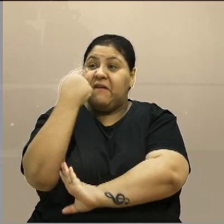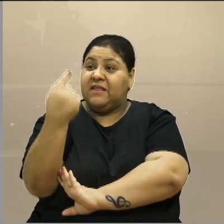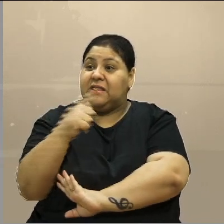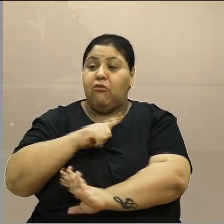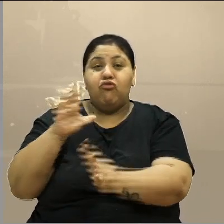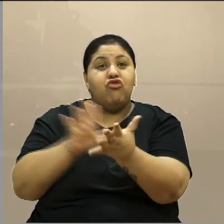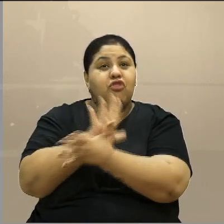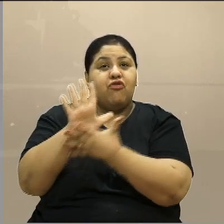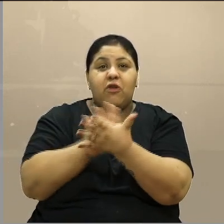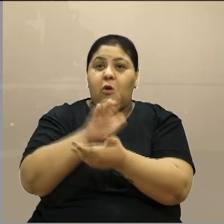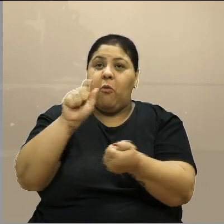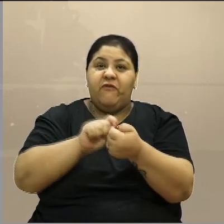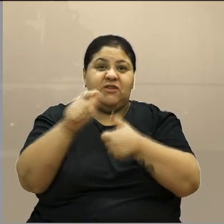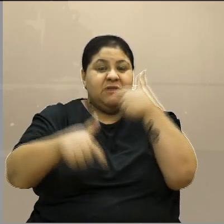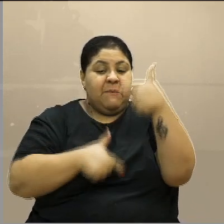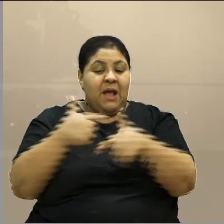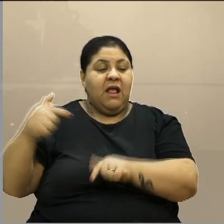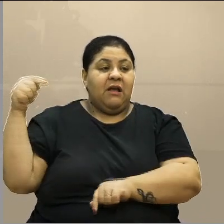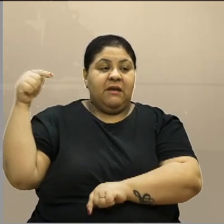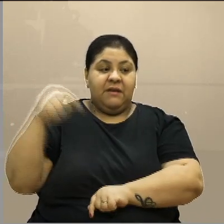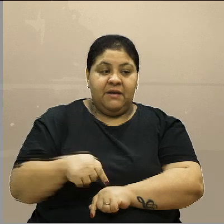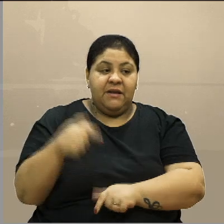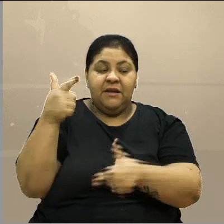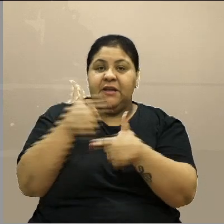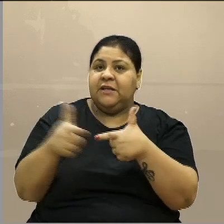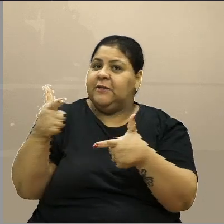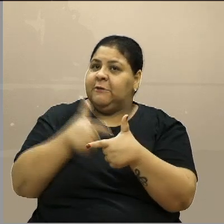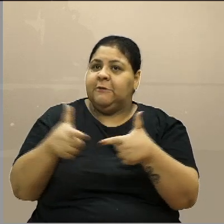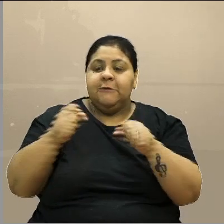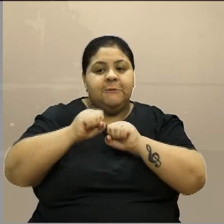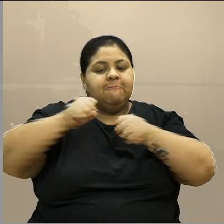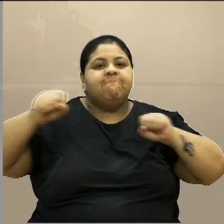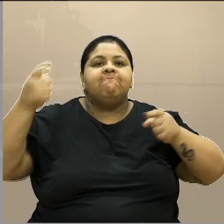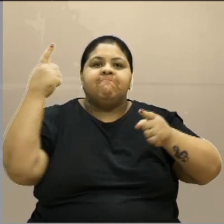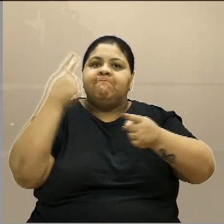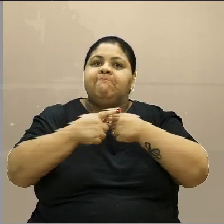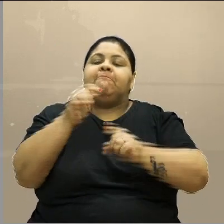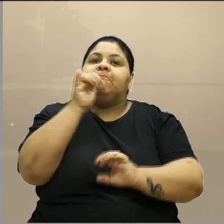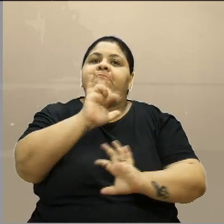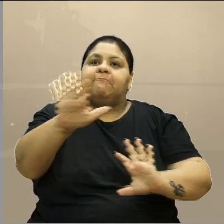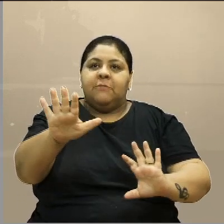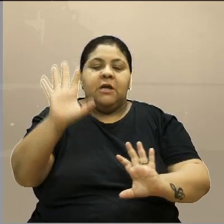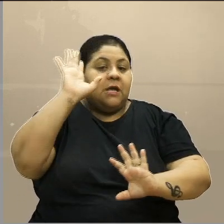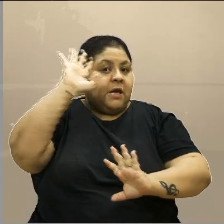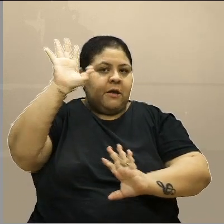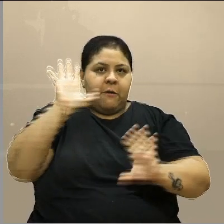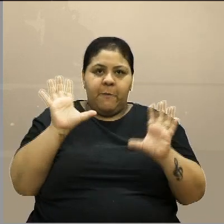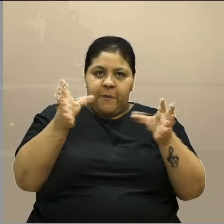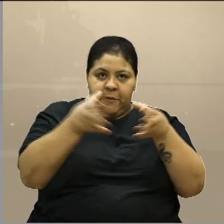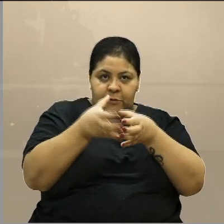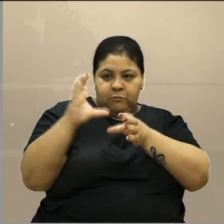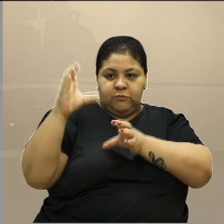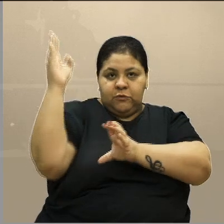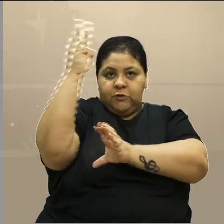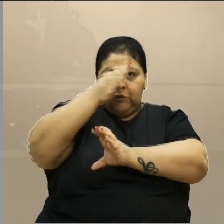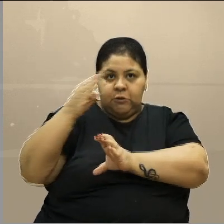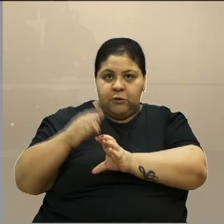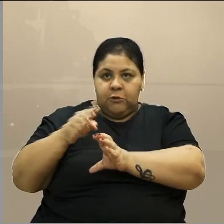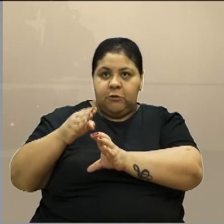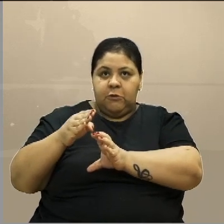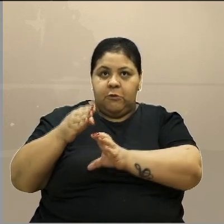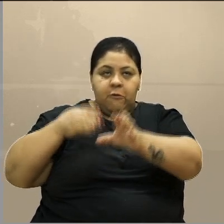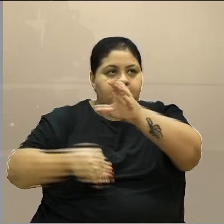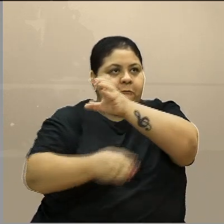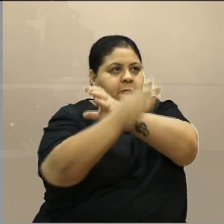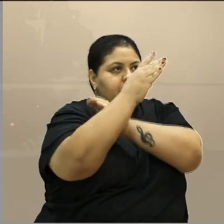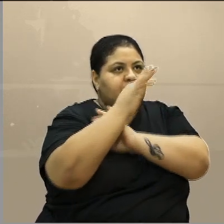como fazer o trabalho por aqui. E isso é um problema gigantesco. Por quê? Porque, por exemplo, imagine que um grupo de cientistas brasileiros vão para a França, em